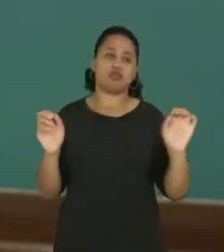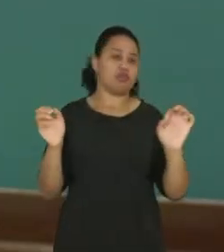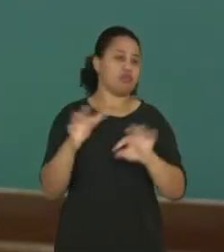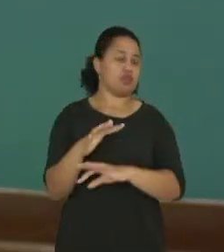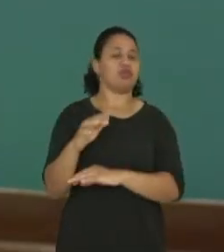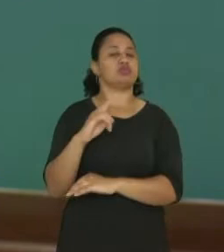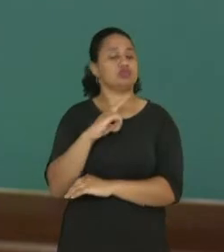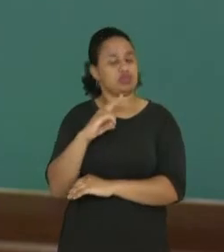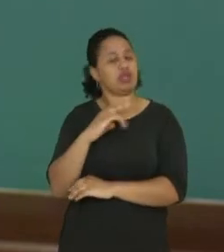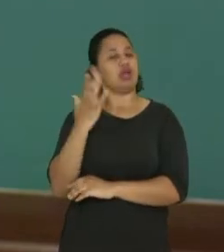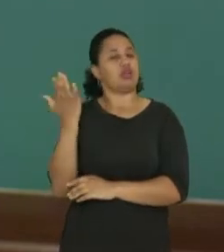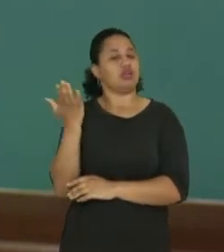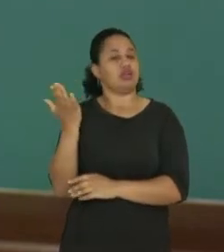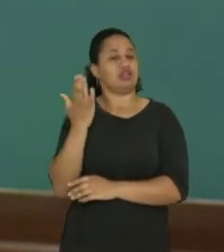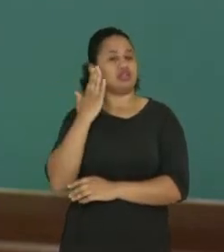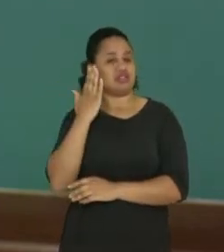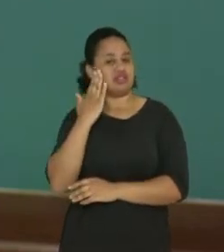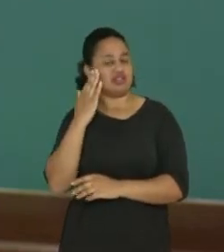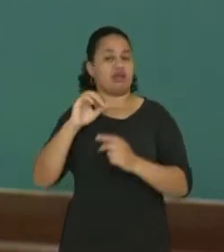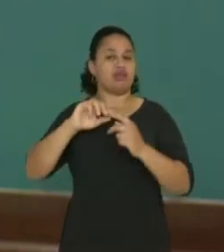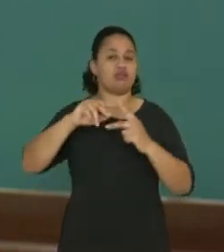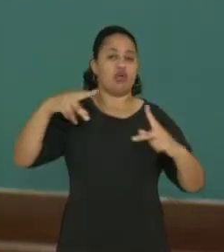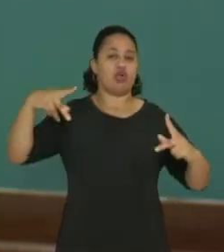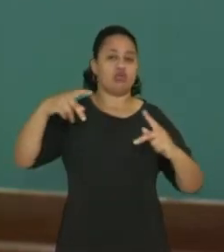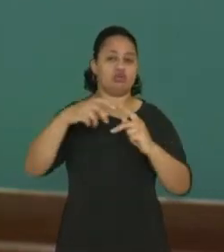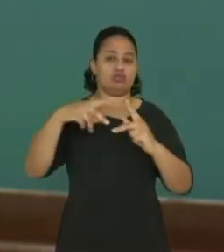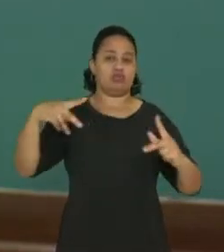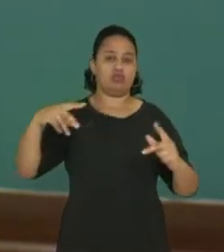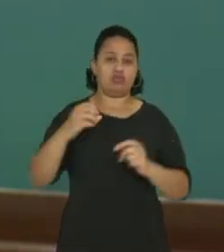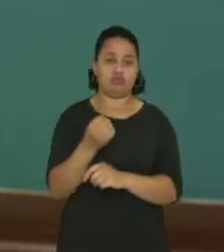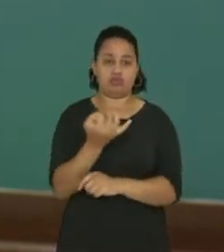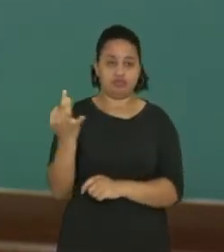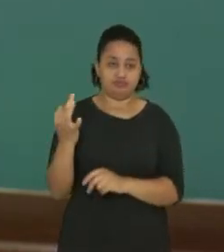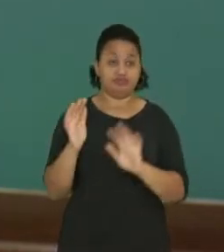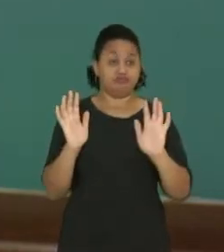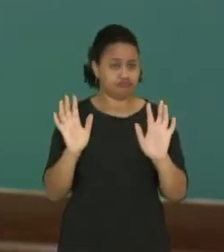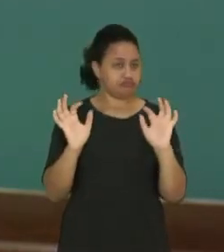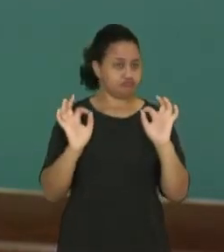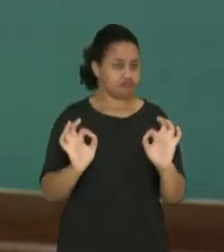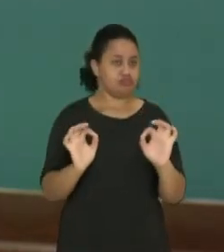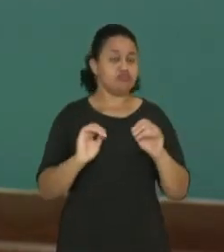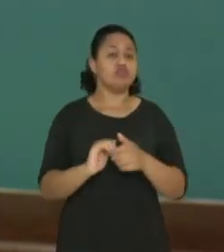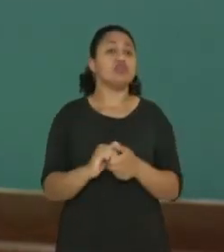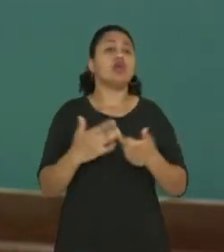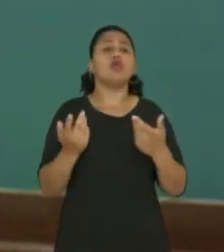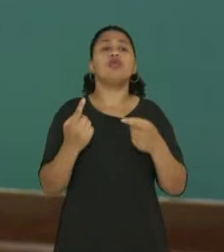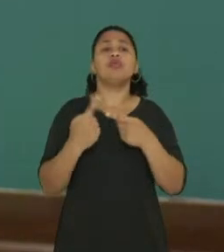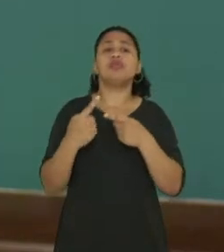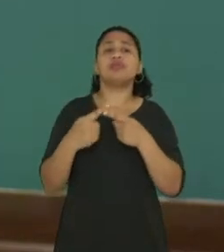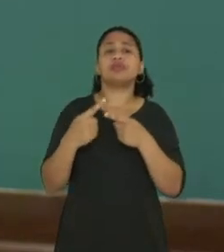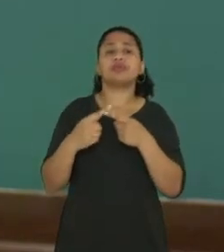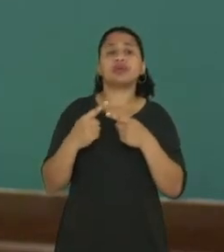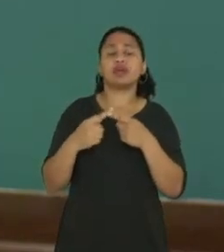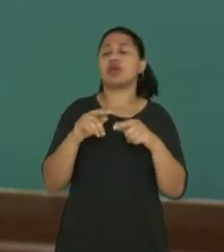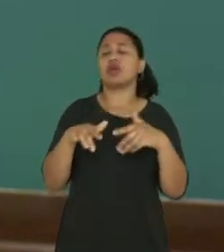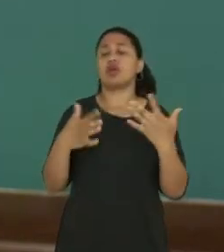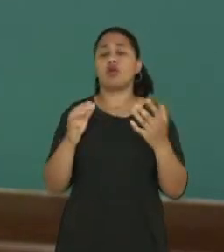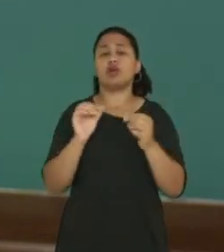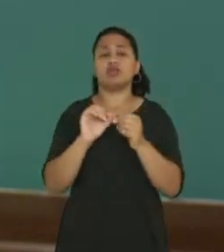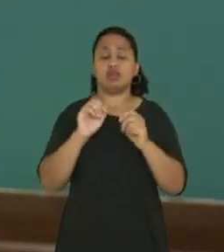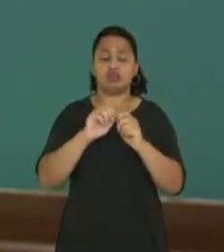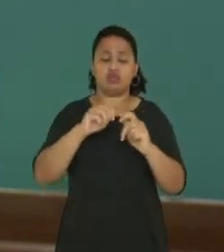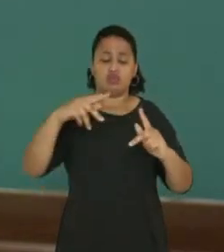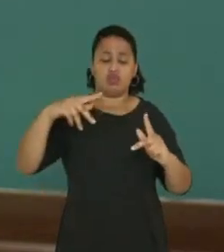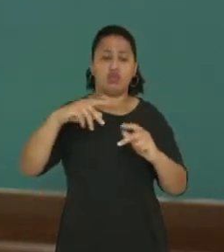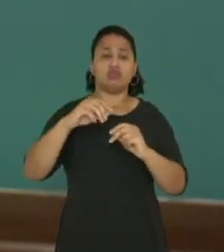Tá aqui o volume do nosso cubo, tá bom? Não tem segredo, tá joia? Então tá. E por que que quando a gente está calculando o volume de um cubo, a